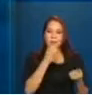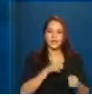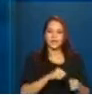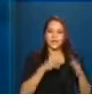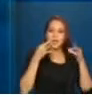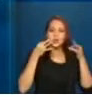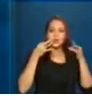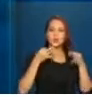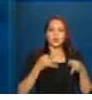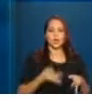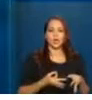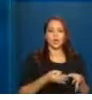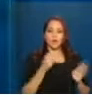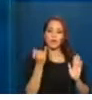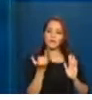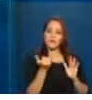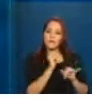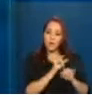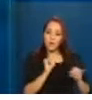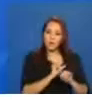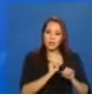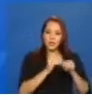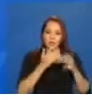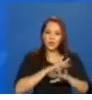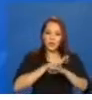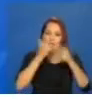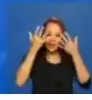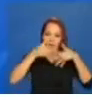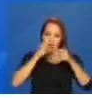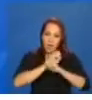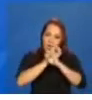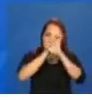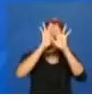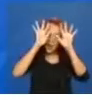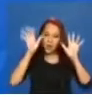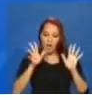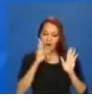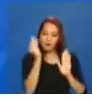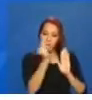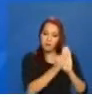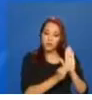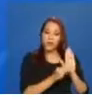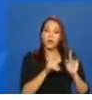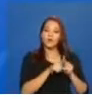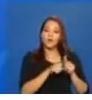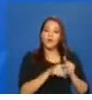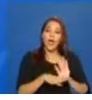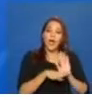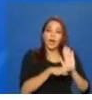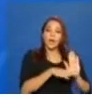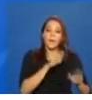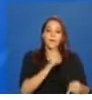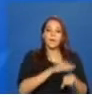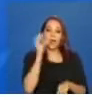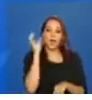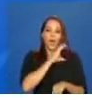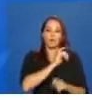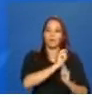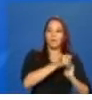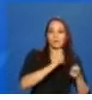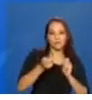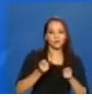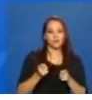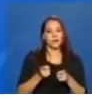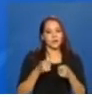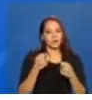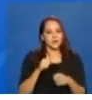correto, coloquem as informações mais transparentes, isso vai facilitar o processamento, agilizar o pagamento, utilizem com